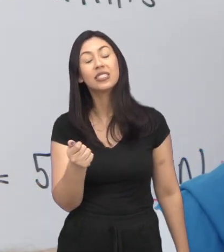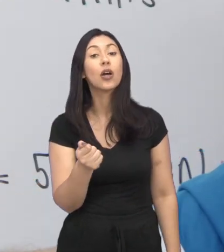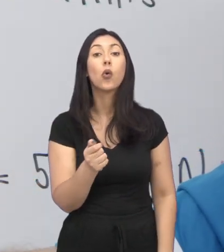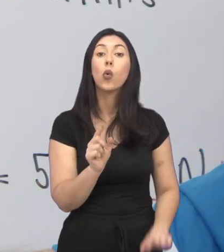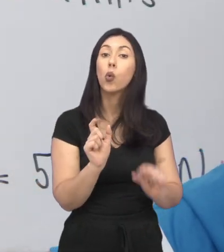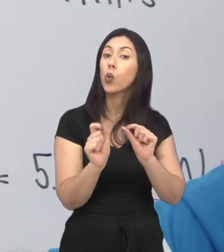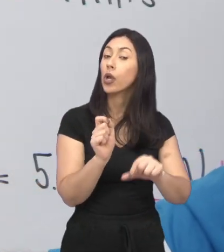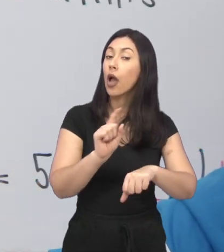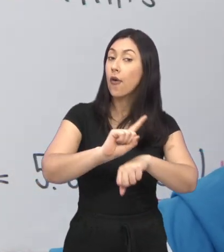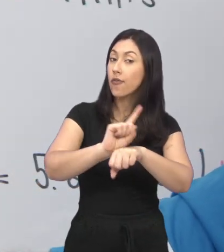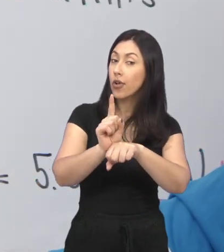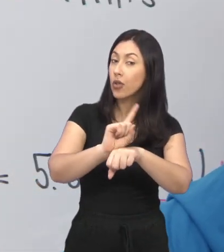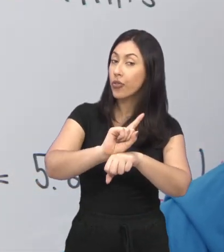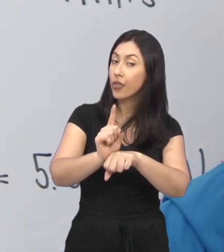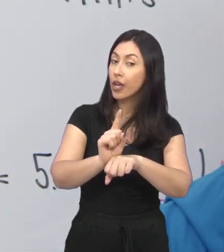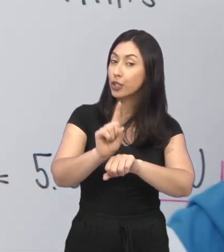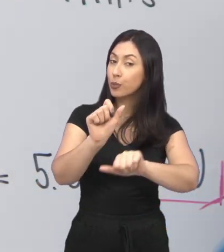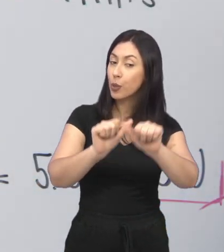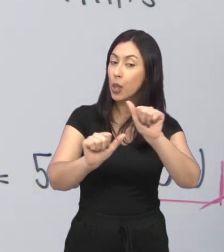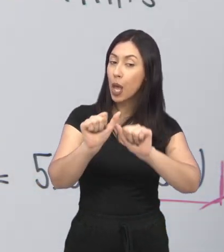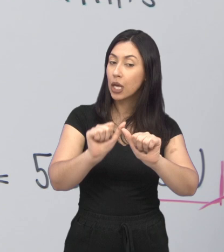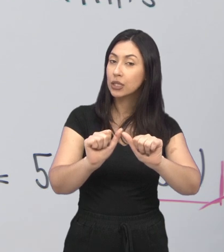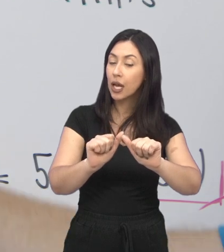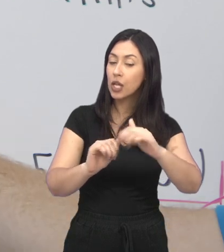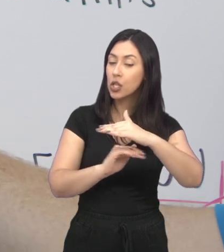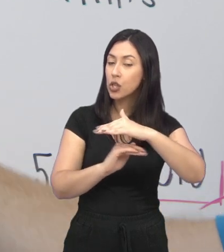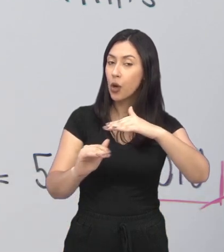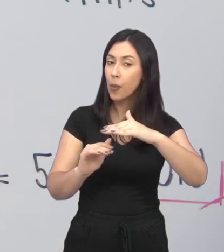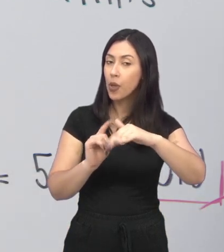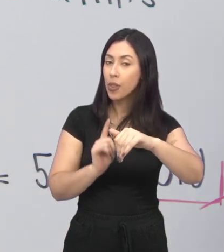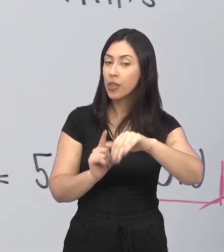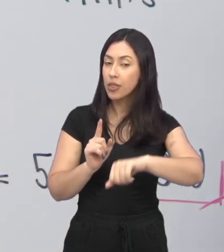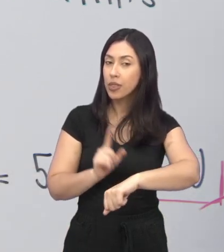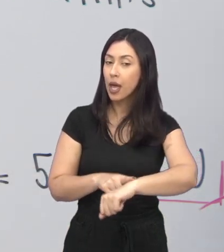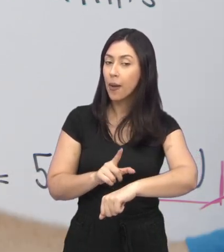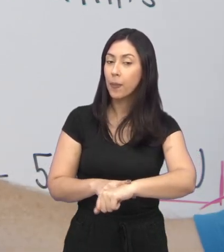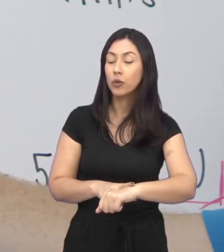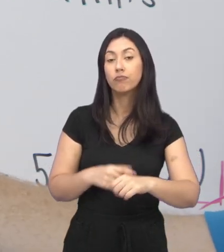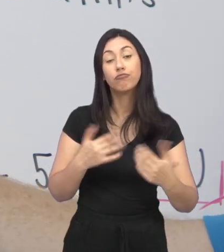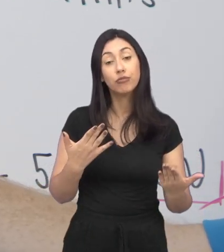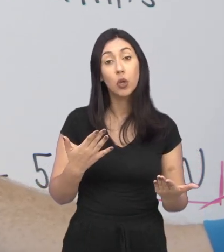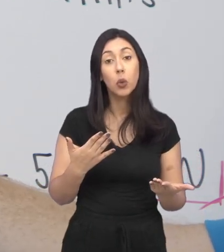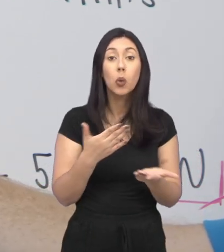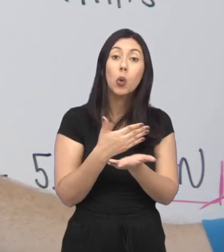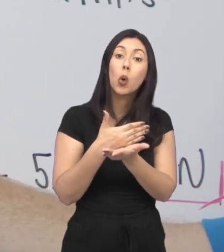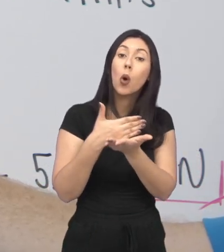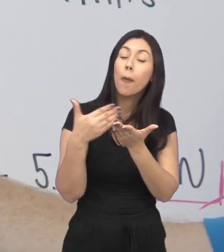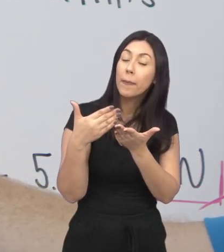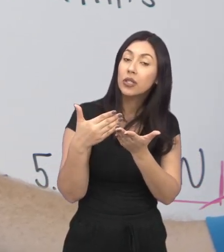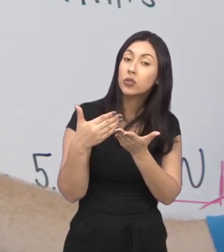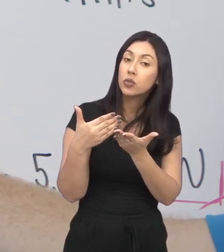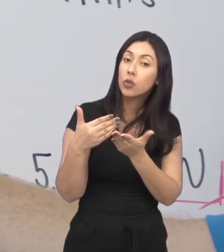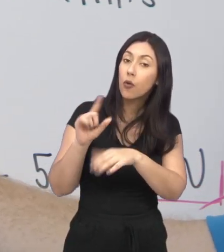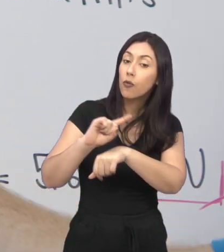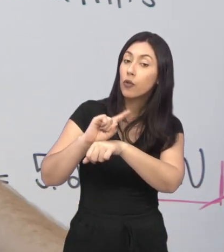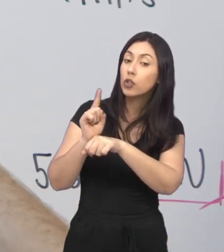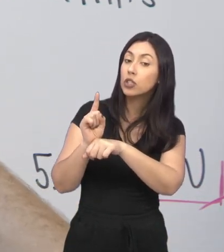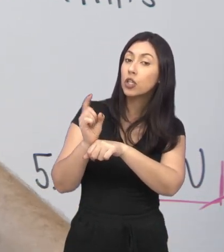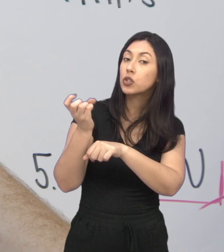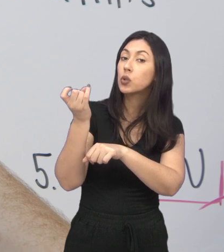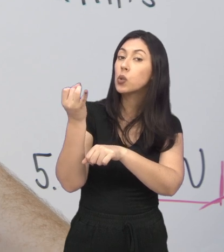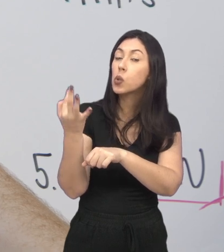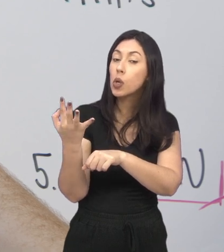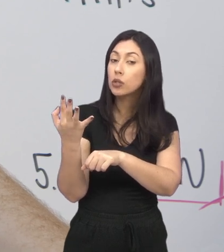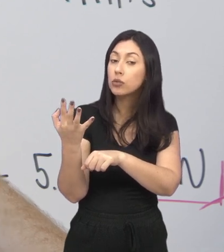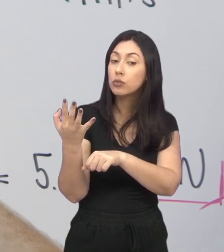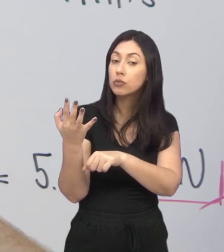velocidade sobre variação do tempo velocidade final é zero corpo parado velocidade